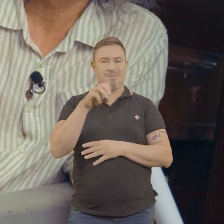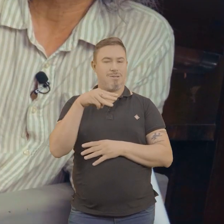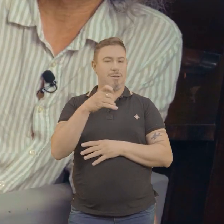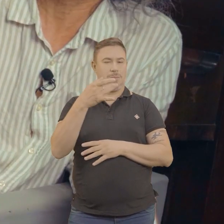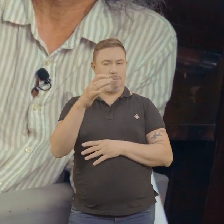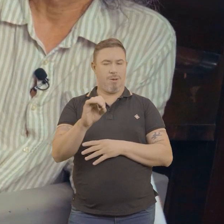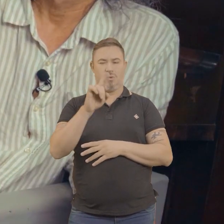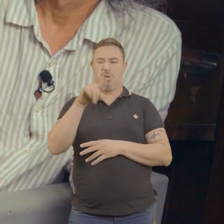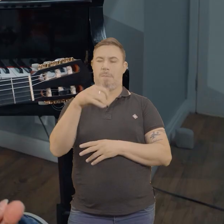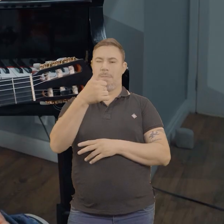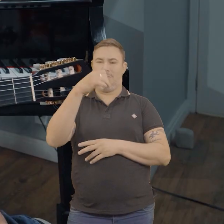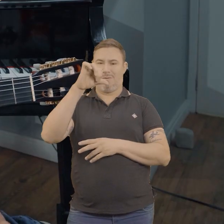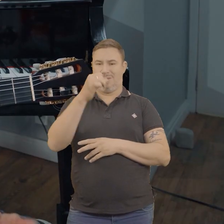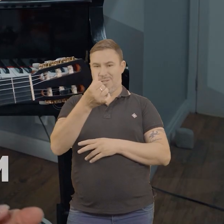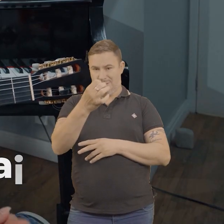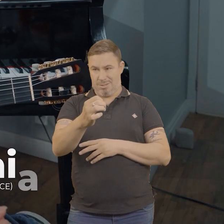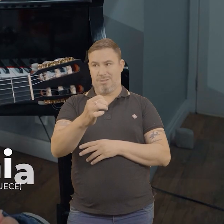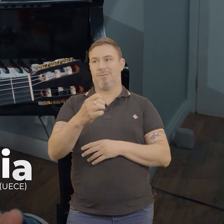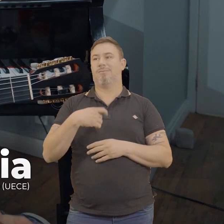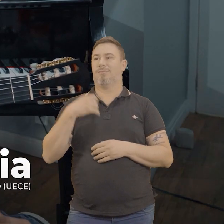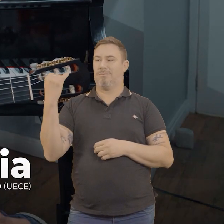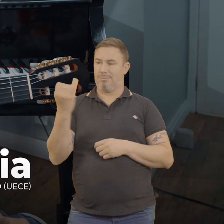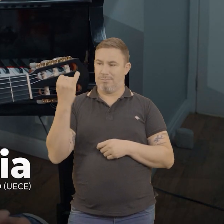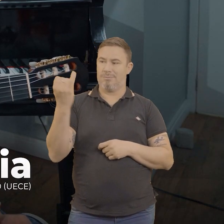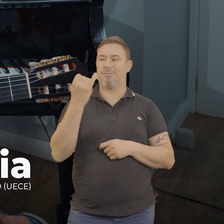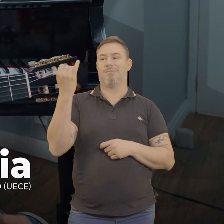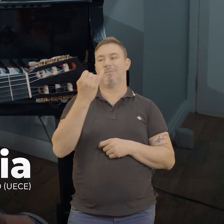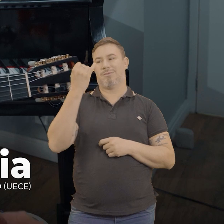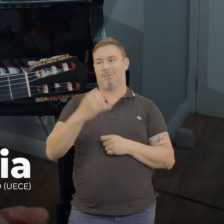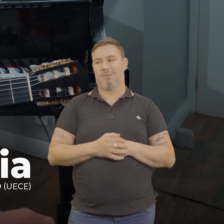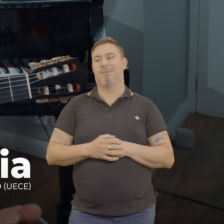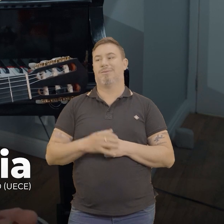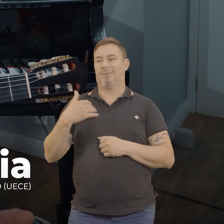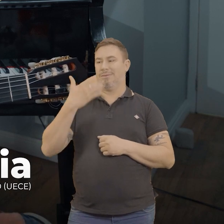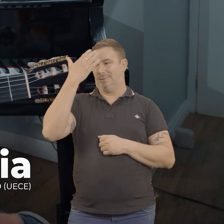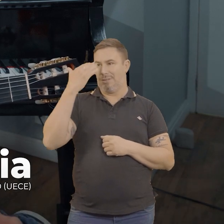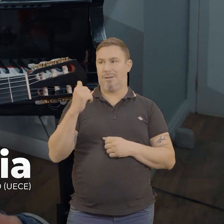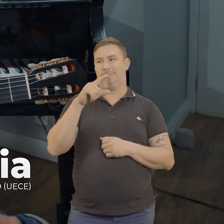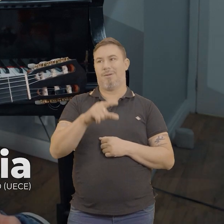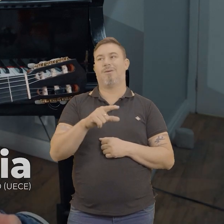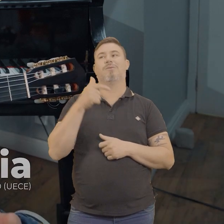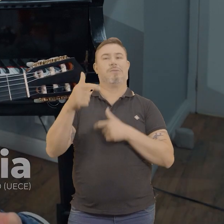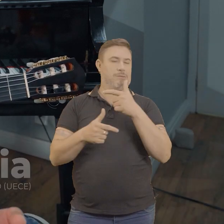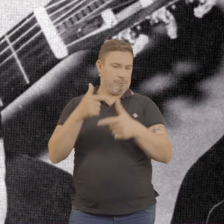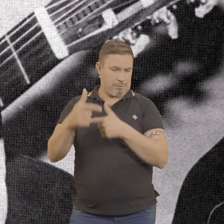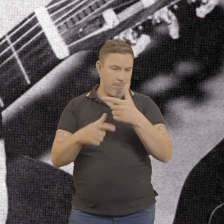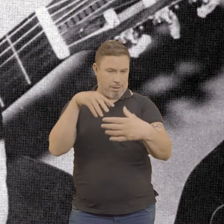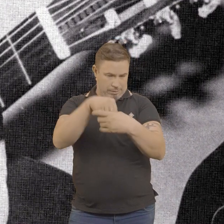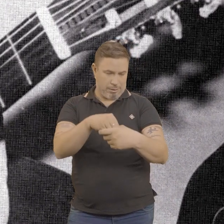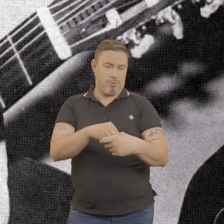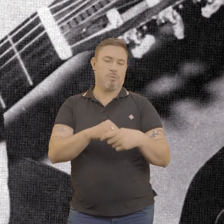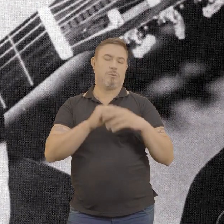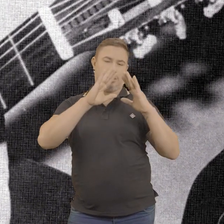dos anos 60. É importante reconhecer, né, assim, o trabalho do violão no Conservatório Alberto Nepomuceno, na